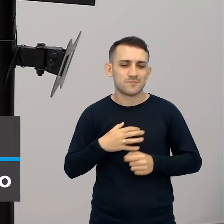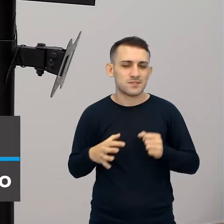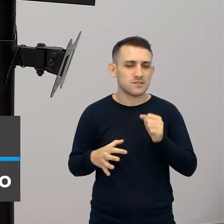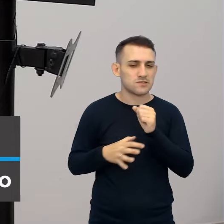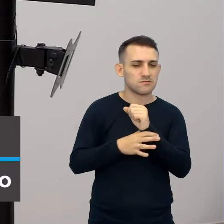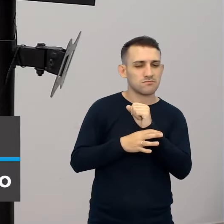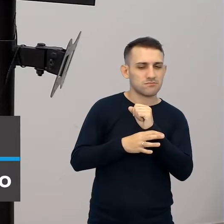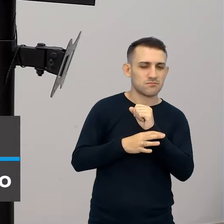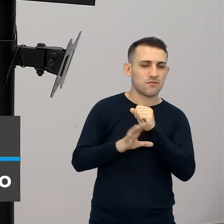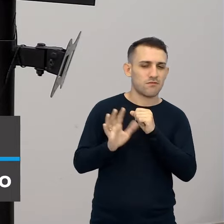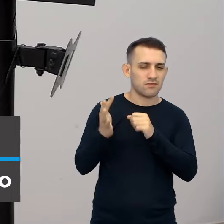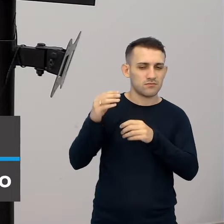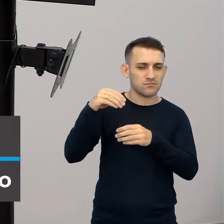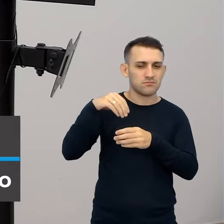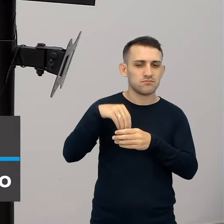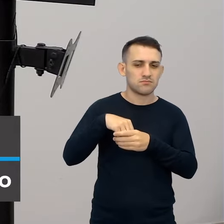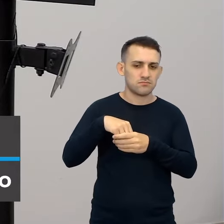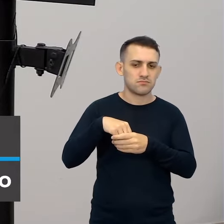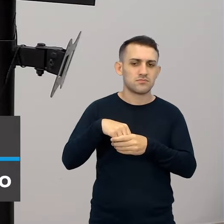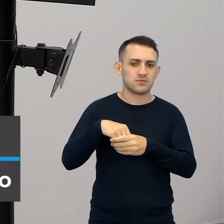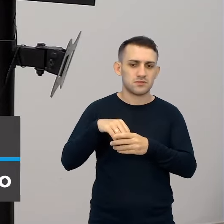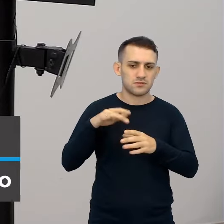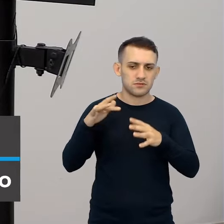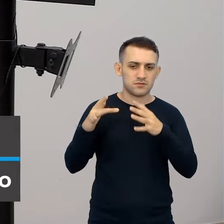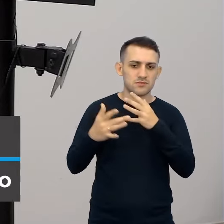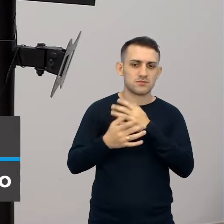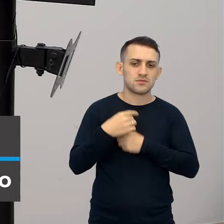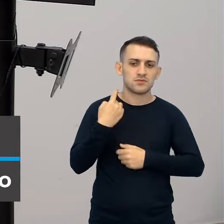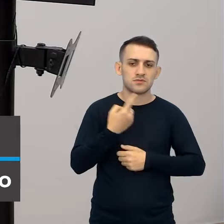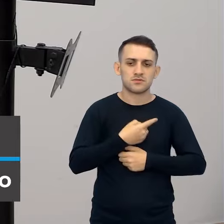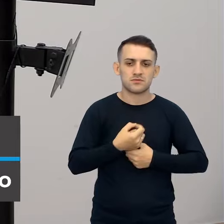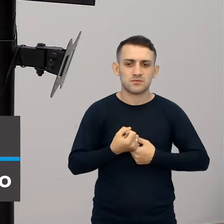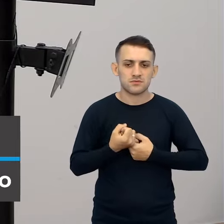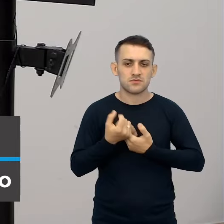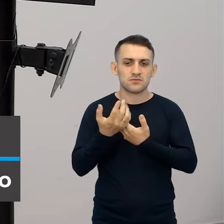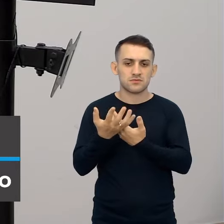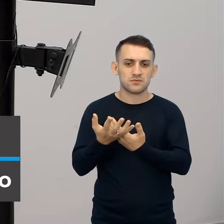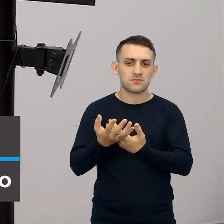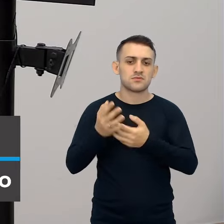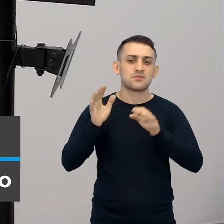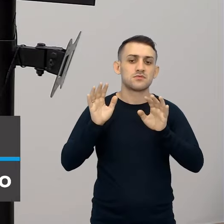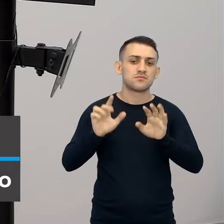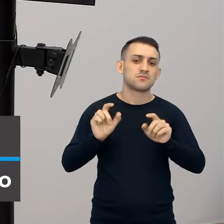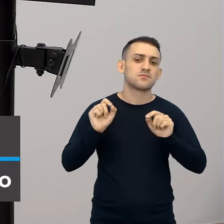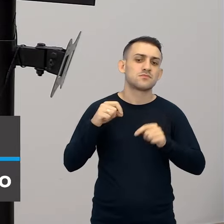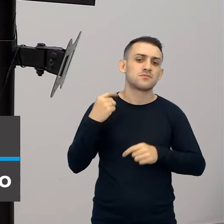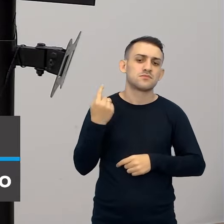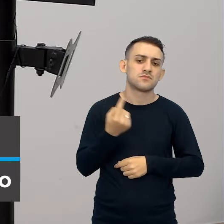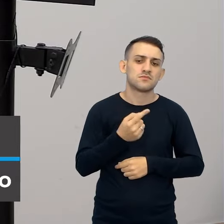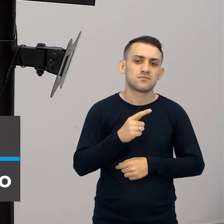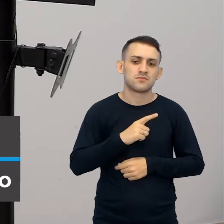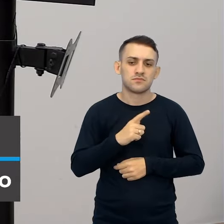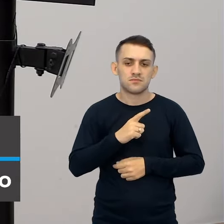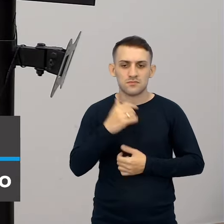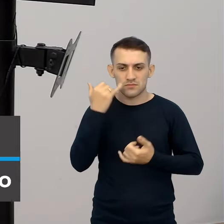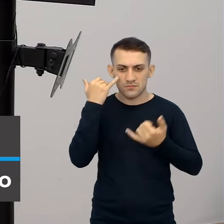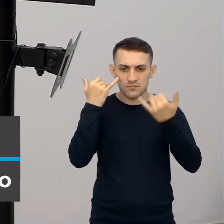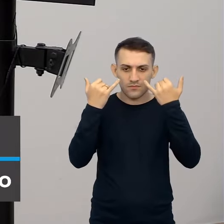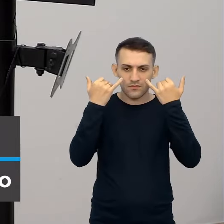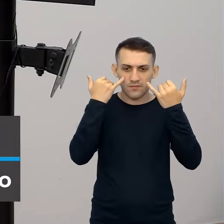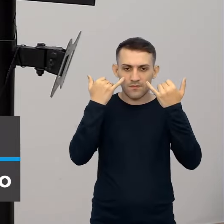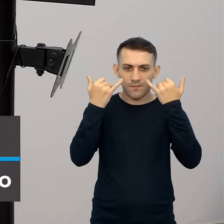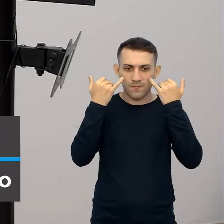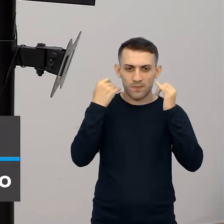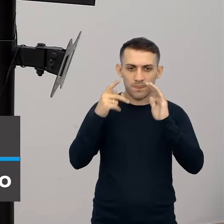redes sociais, de expor aquilo que a gente quer expor, enfim, só que no momento que a gente coloca essa informação lá, ela